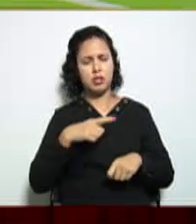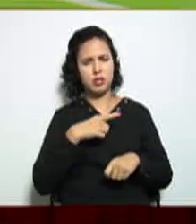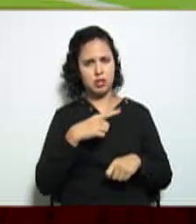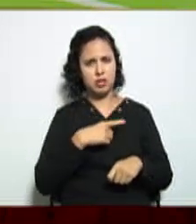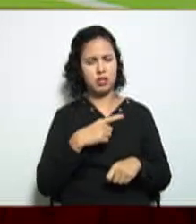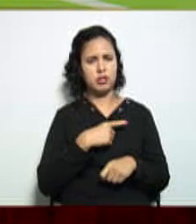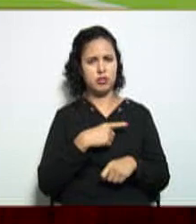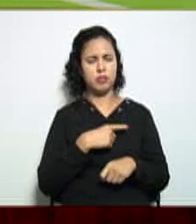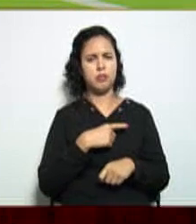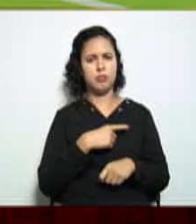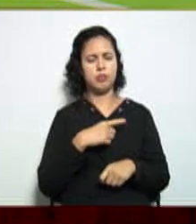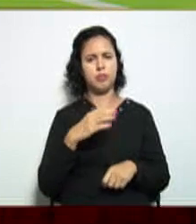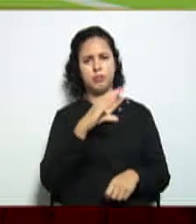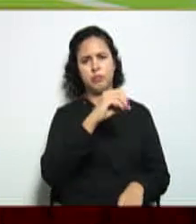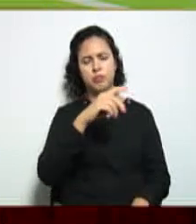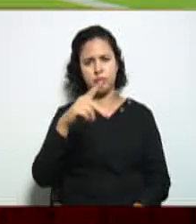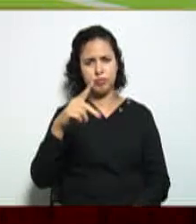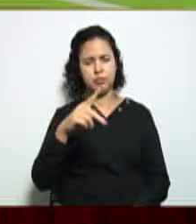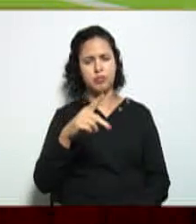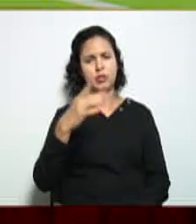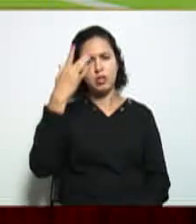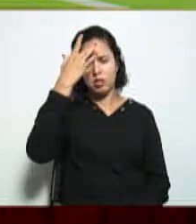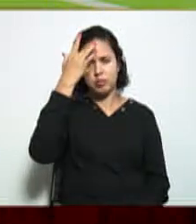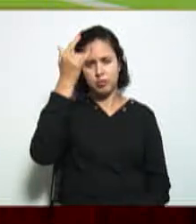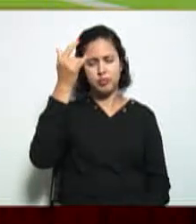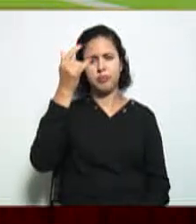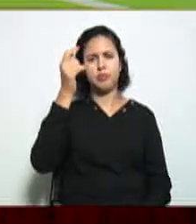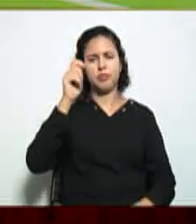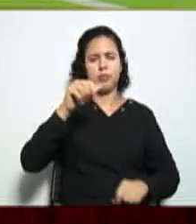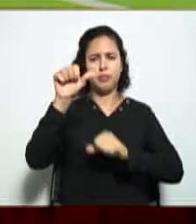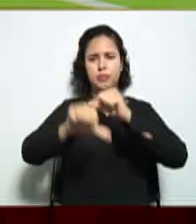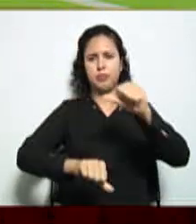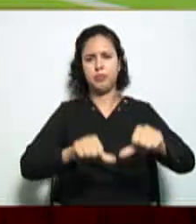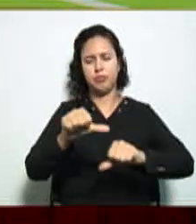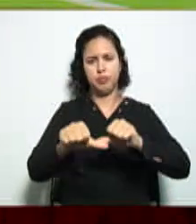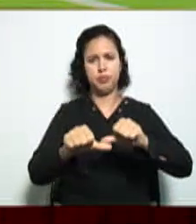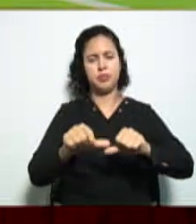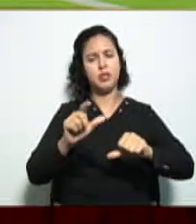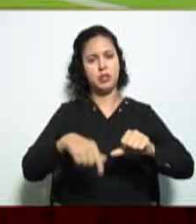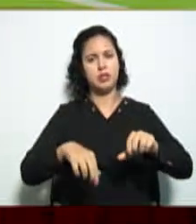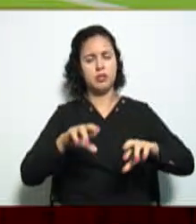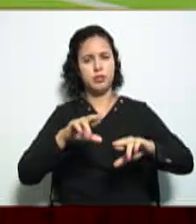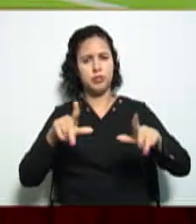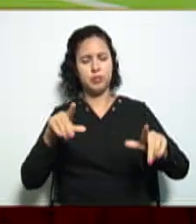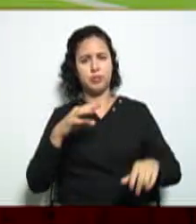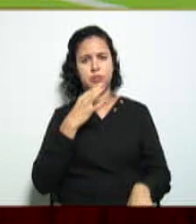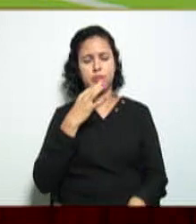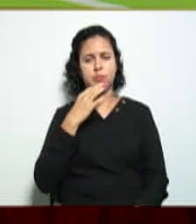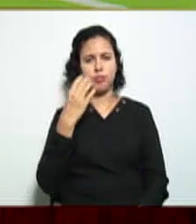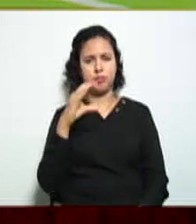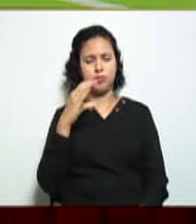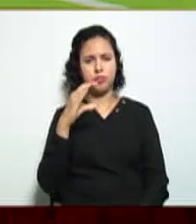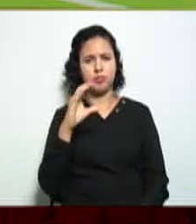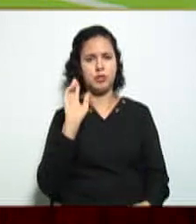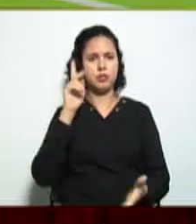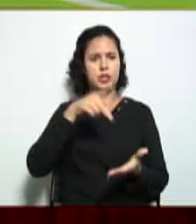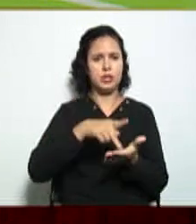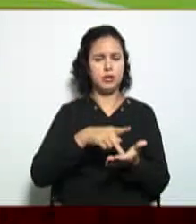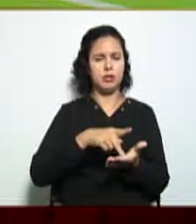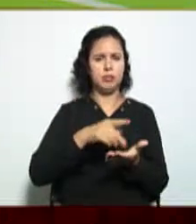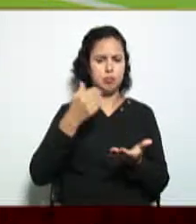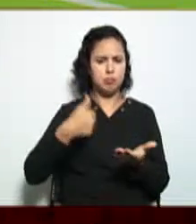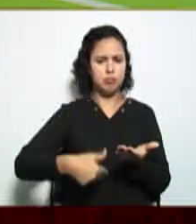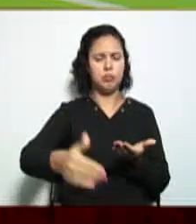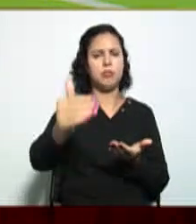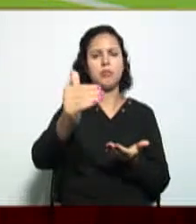cooperativas pode ser diferente de amanhã. Então, a grande diferença do conhecimento científico é isso. Ele não é uma verdade absoluta